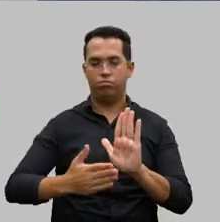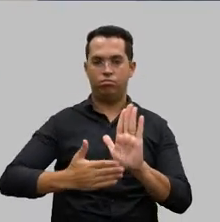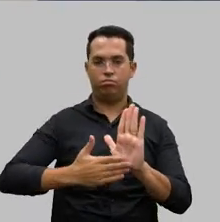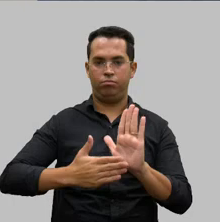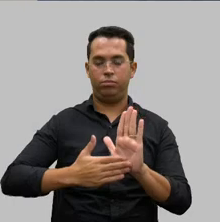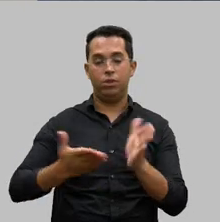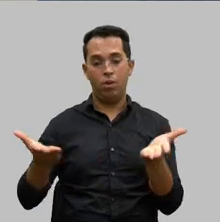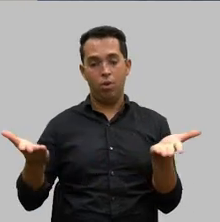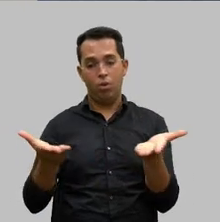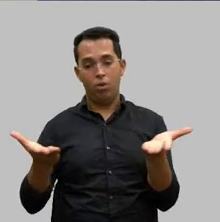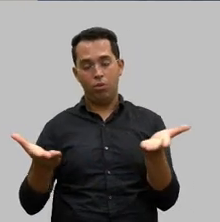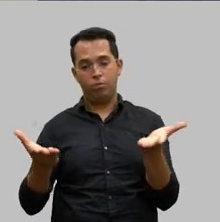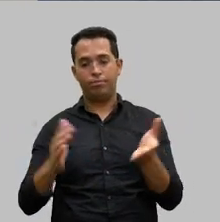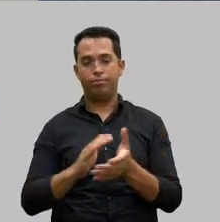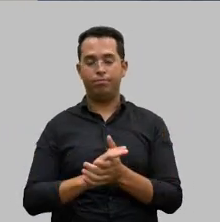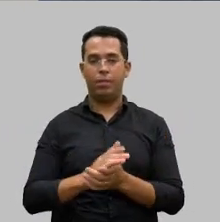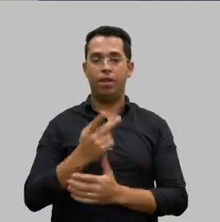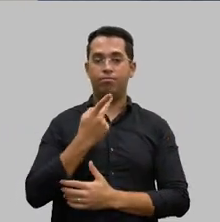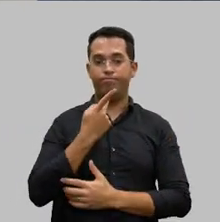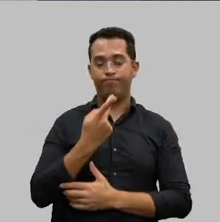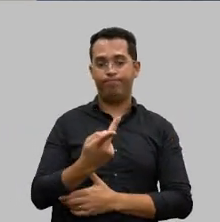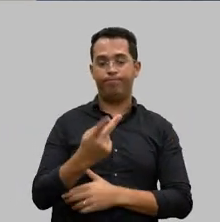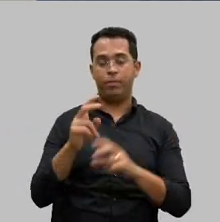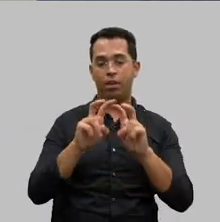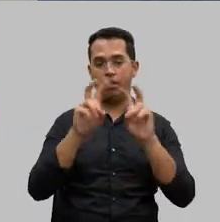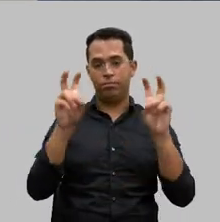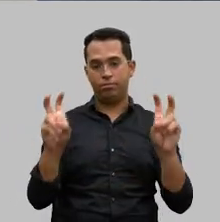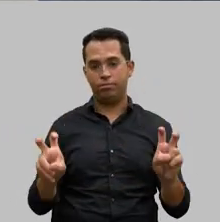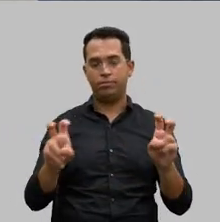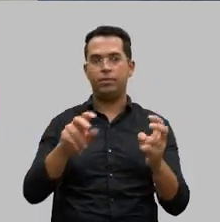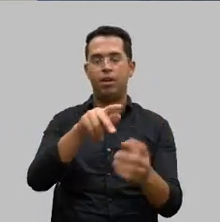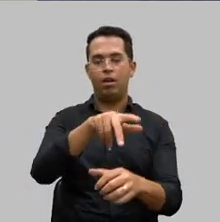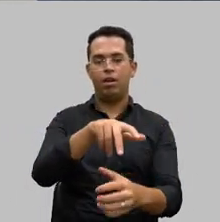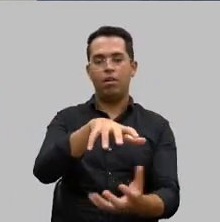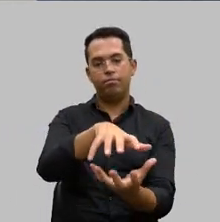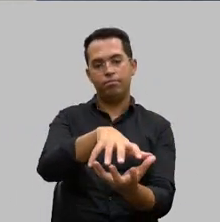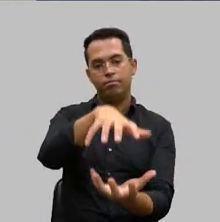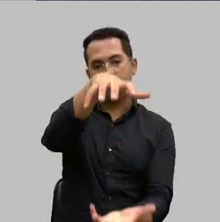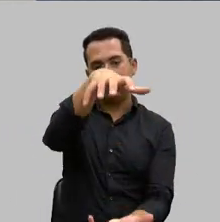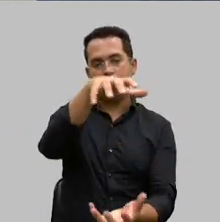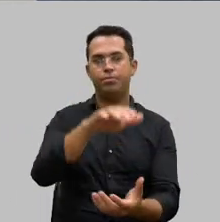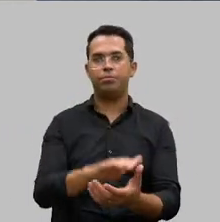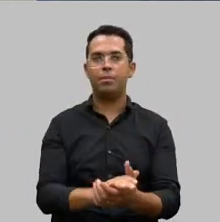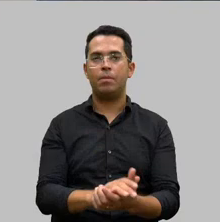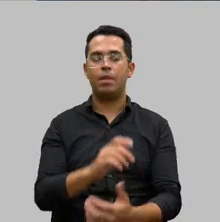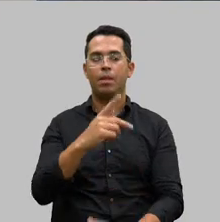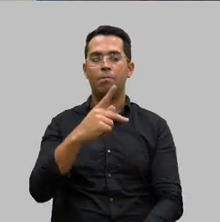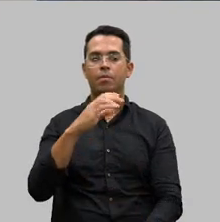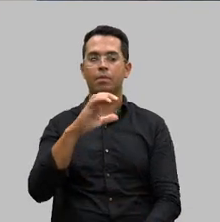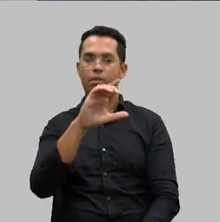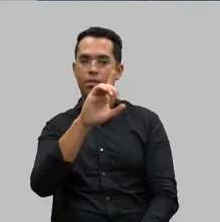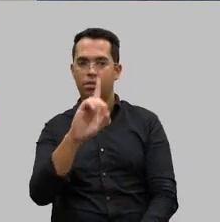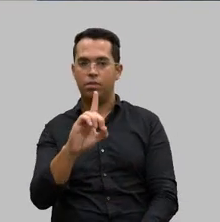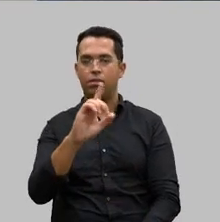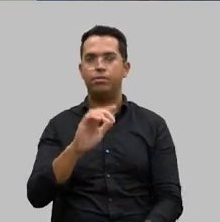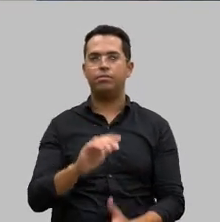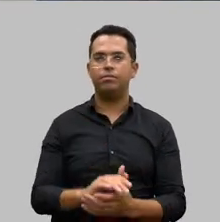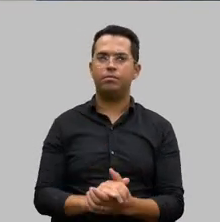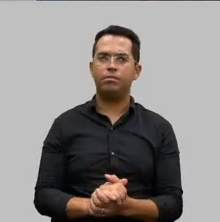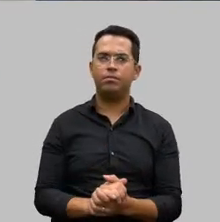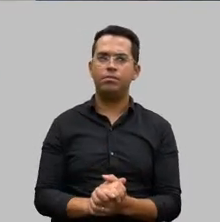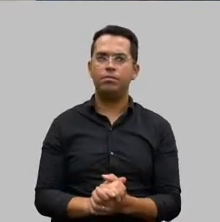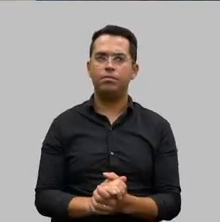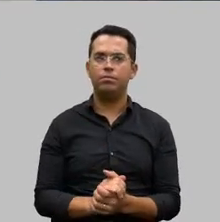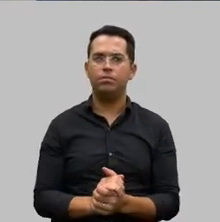idosa e da pessoa com deficiência é uma pauta muito crescente no país né quero fazer aqui